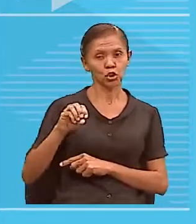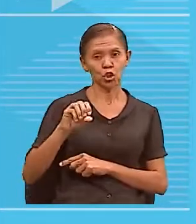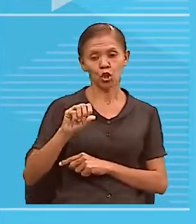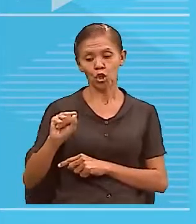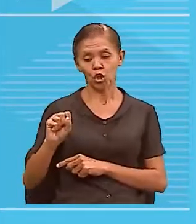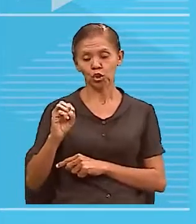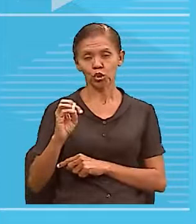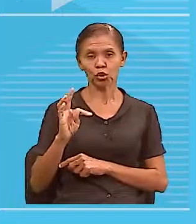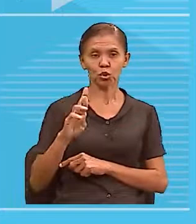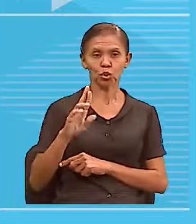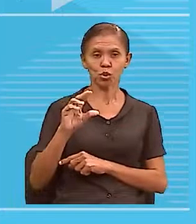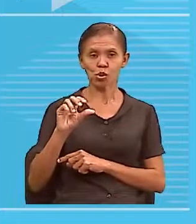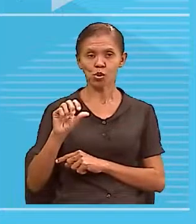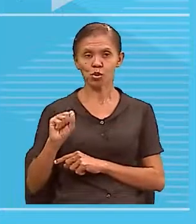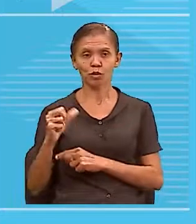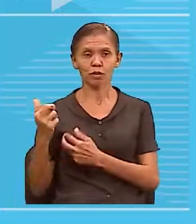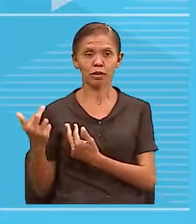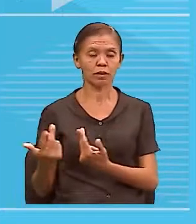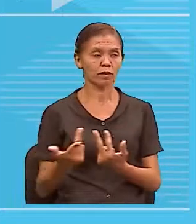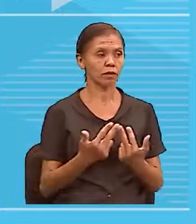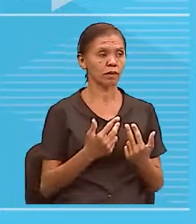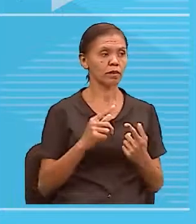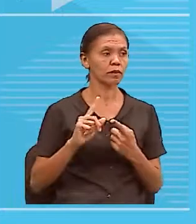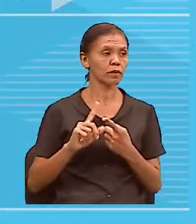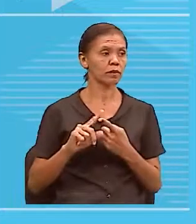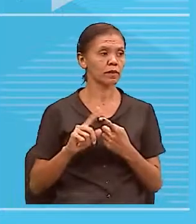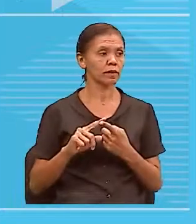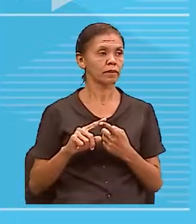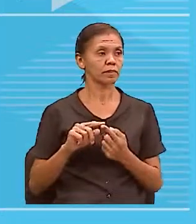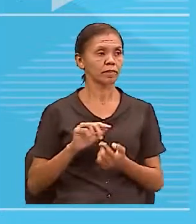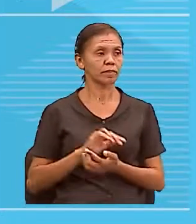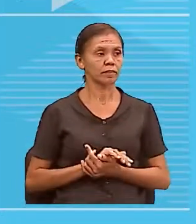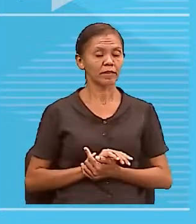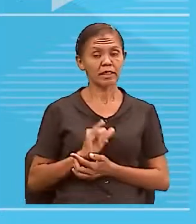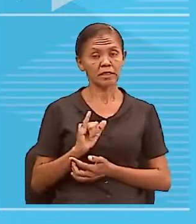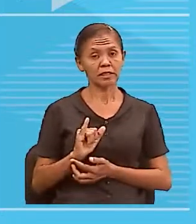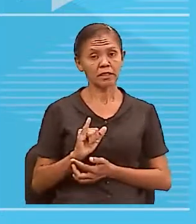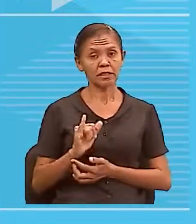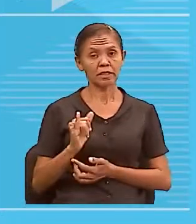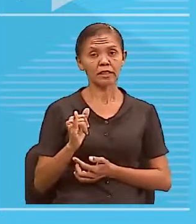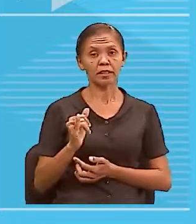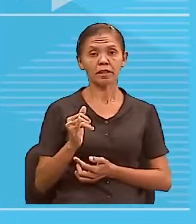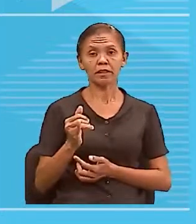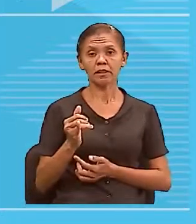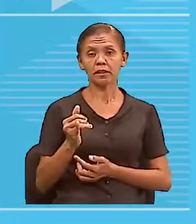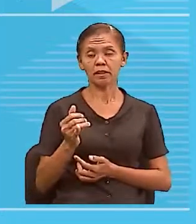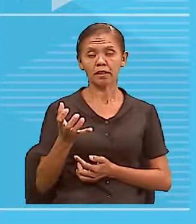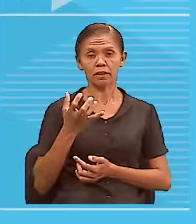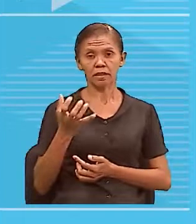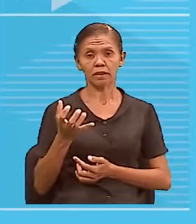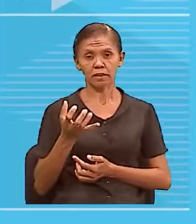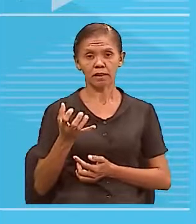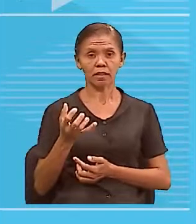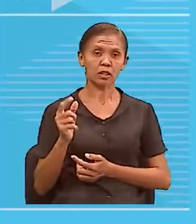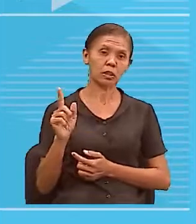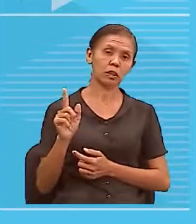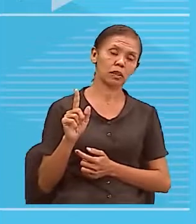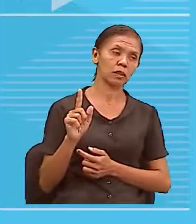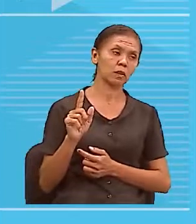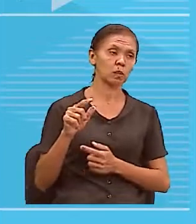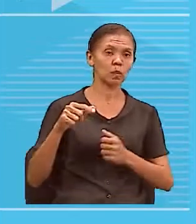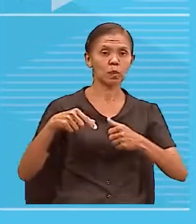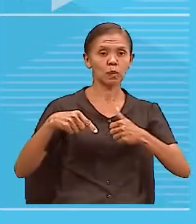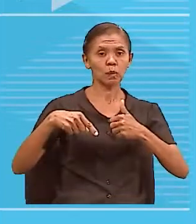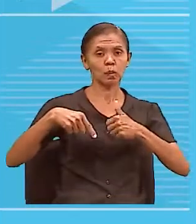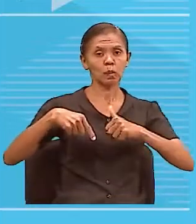comamos vivamos se eu quisesse negativo Era só colocar ou não não abrimos no comamos